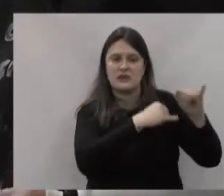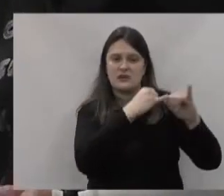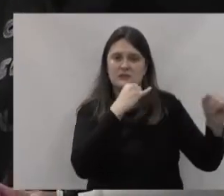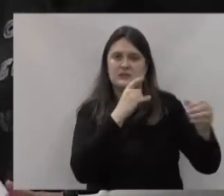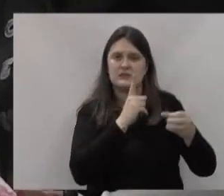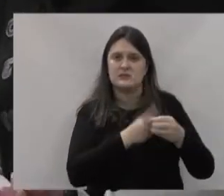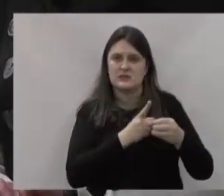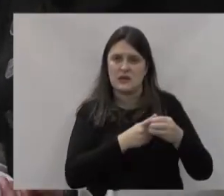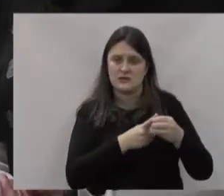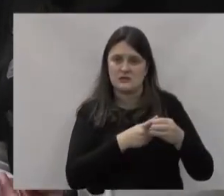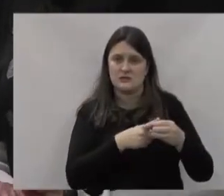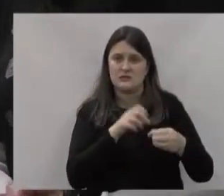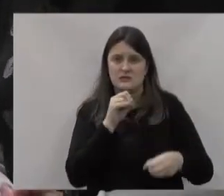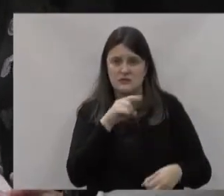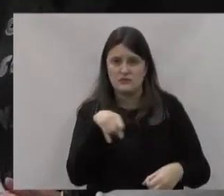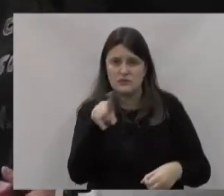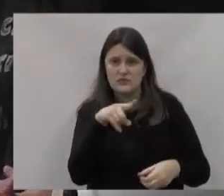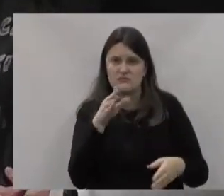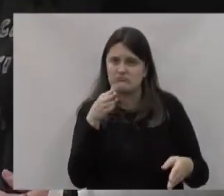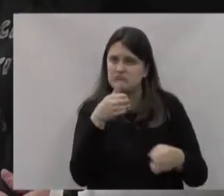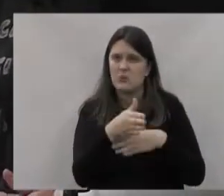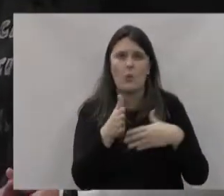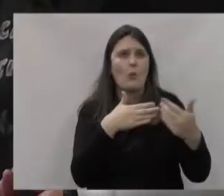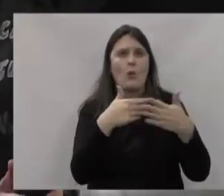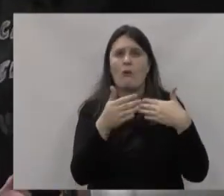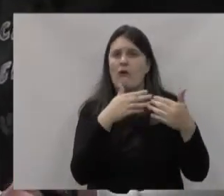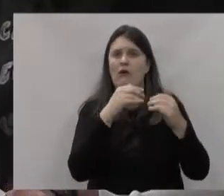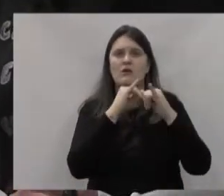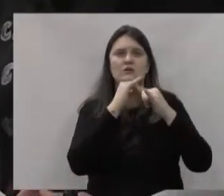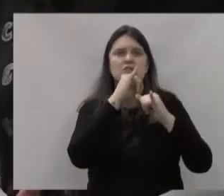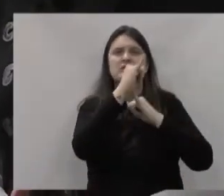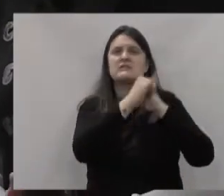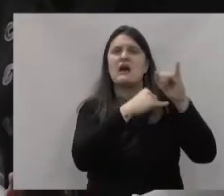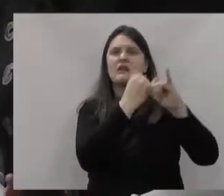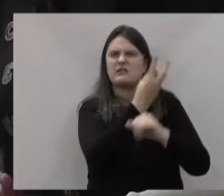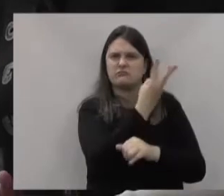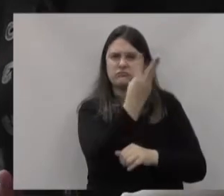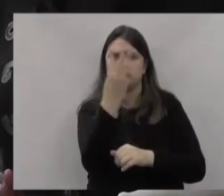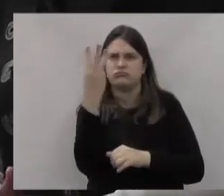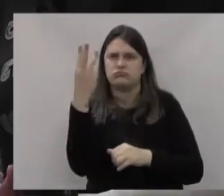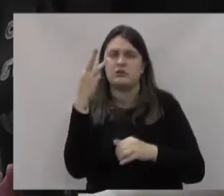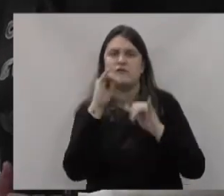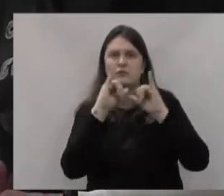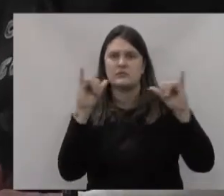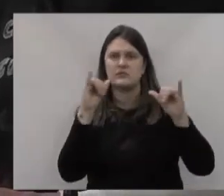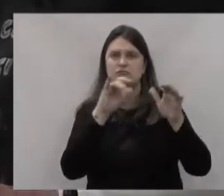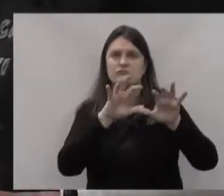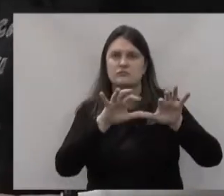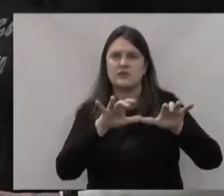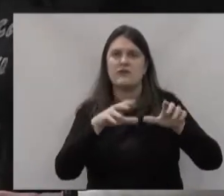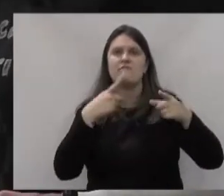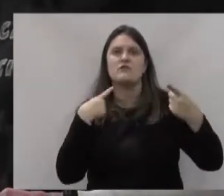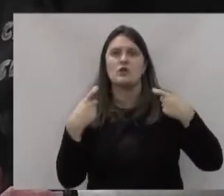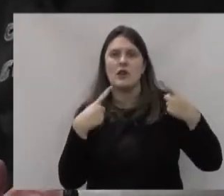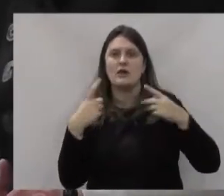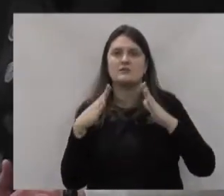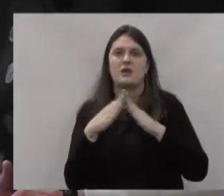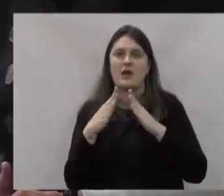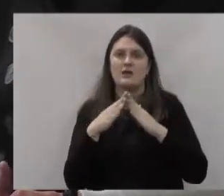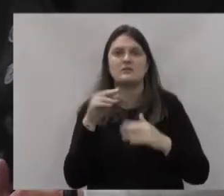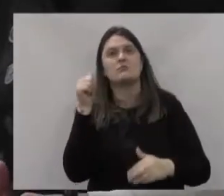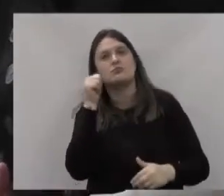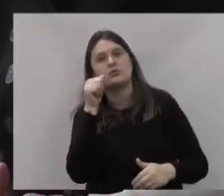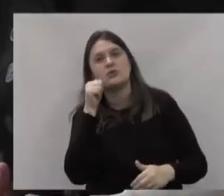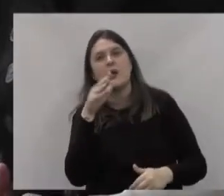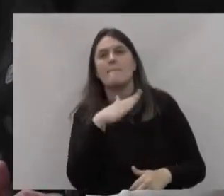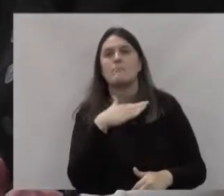cidade. Se vocês entrarem em qualquer site de notícia da cidade e digitar violência doméstica,